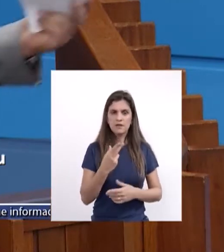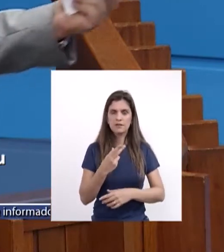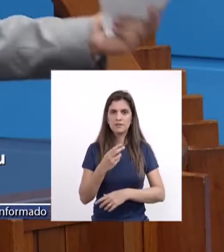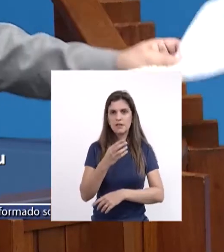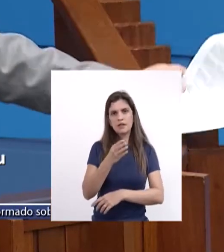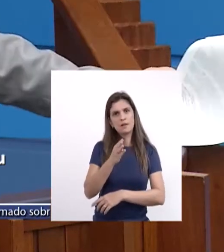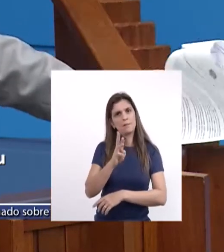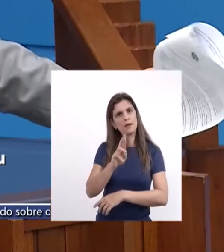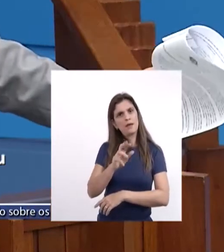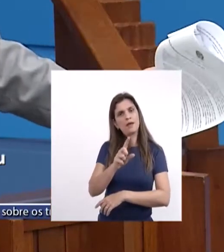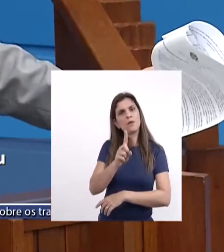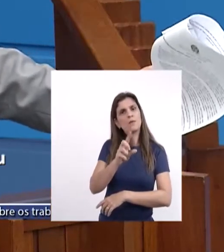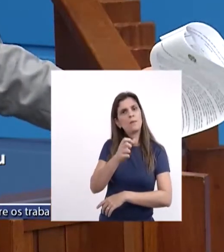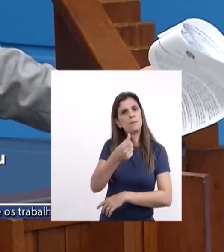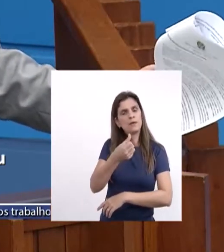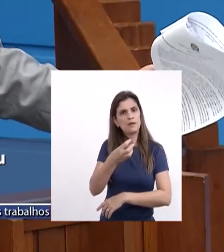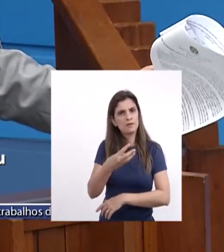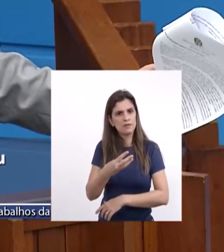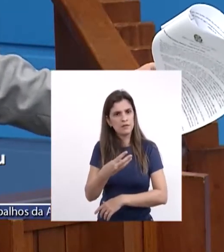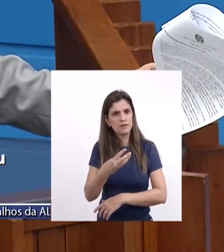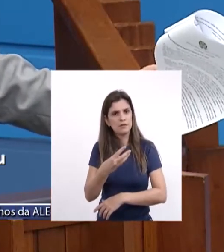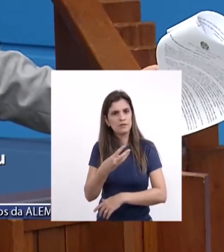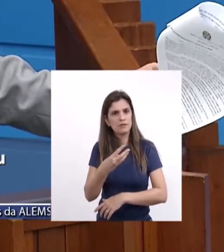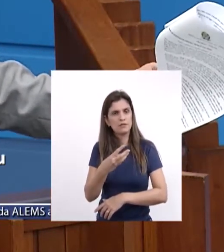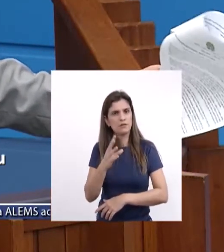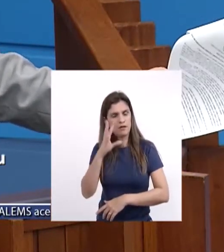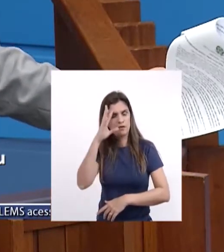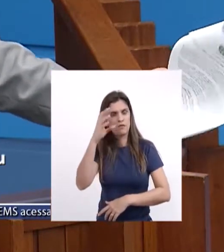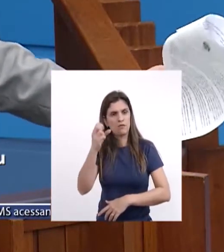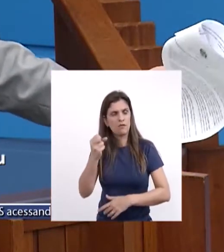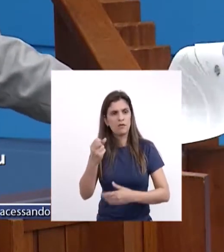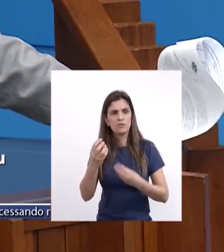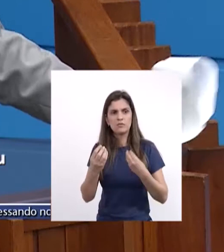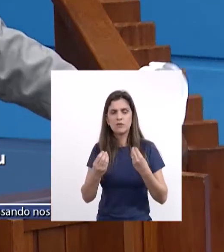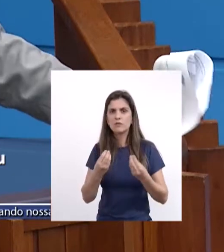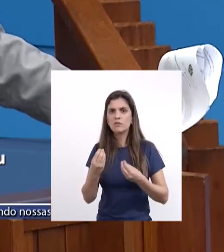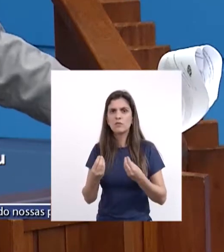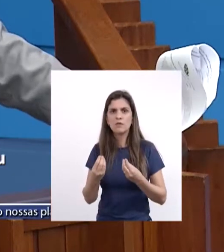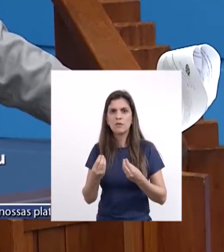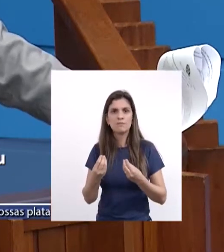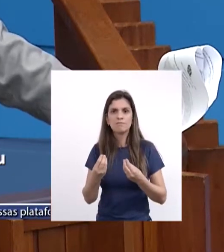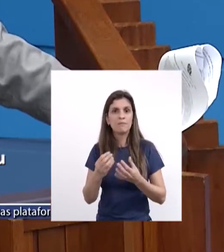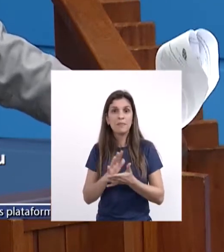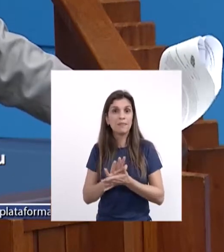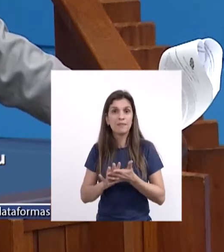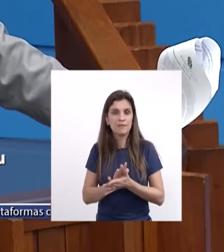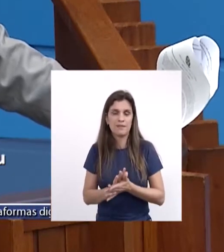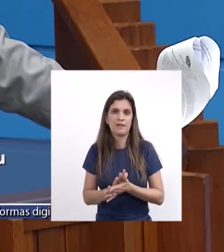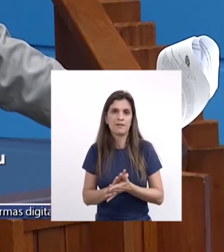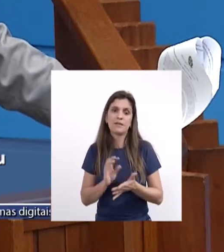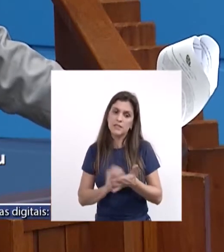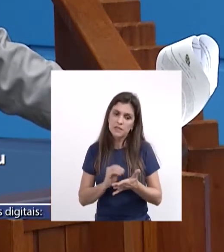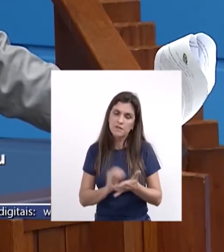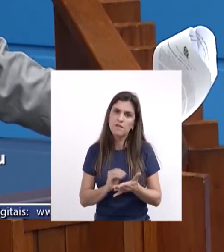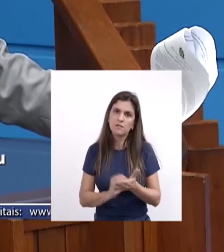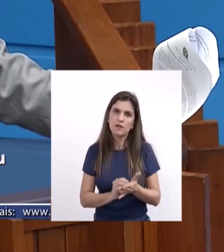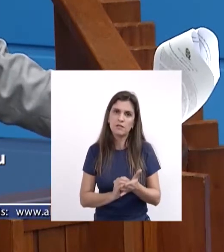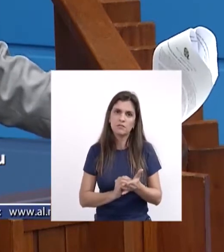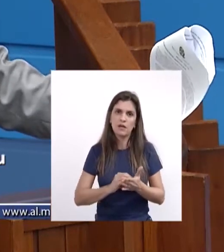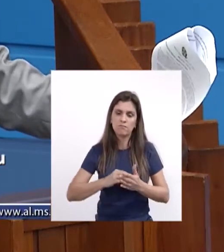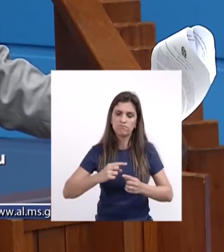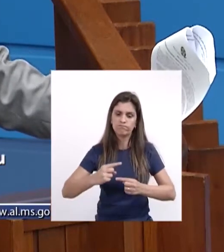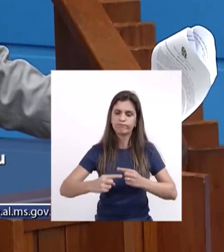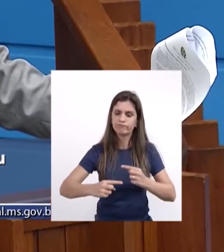acontecendo. E a impressão que a gente tem, deputado Cabalmi, é que nós devemos nos dar